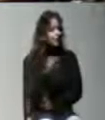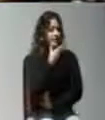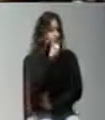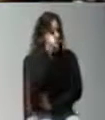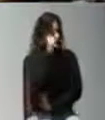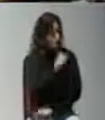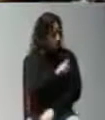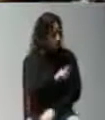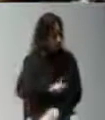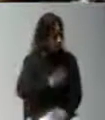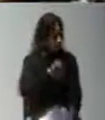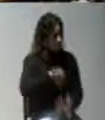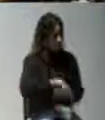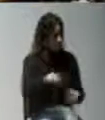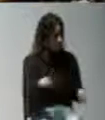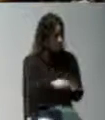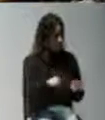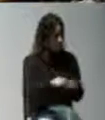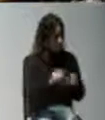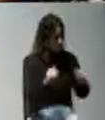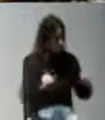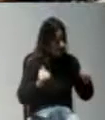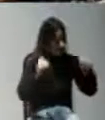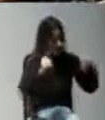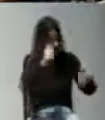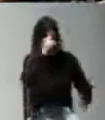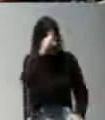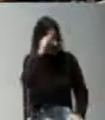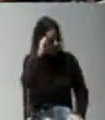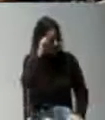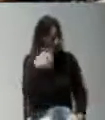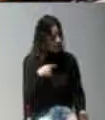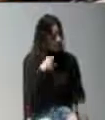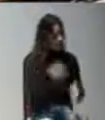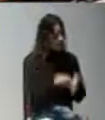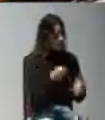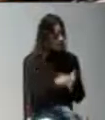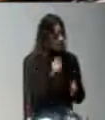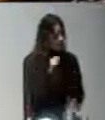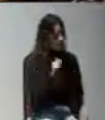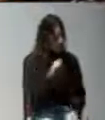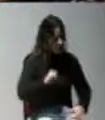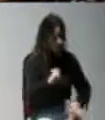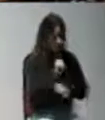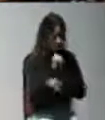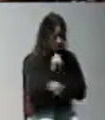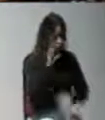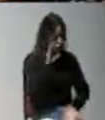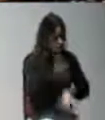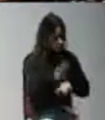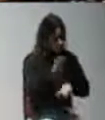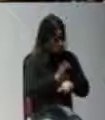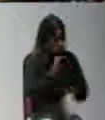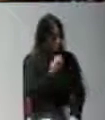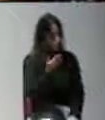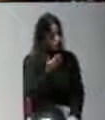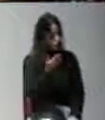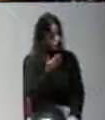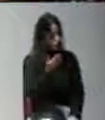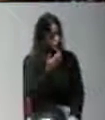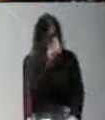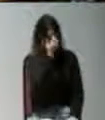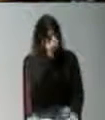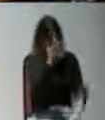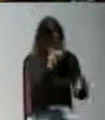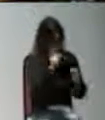reflexão acadêmica tentando censurar a liberdade de cátedra garantida na Constituição. Querem fazer tudo isso